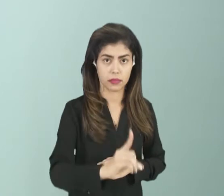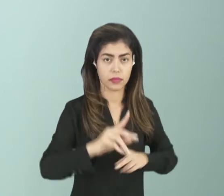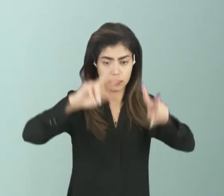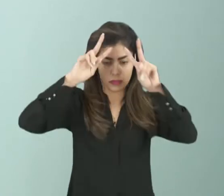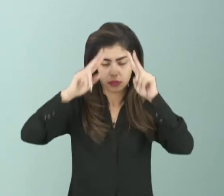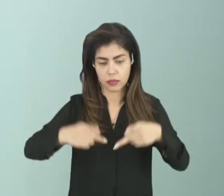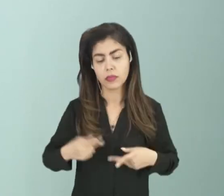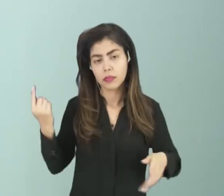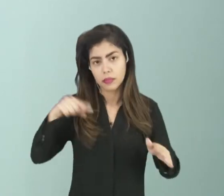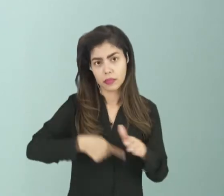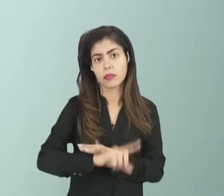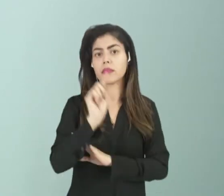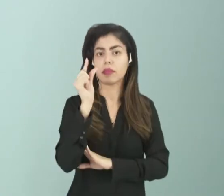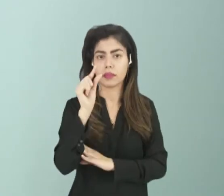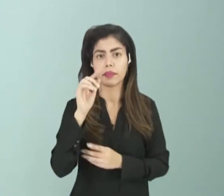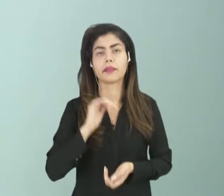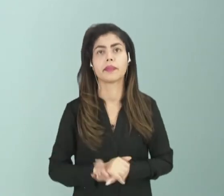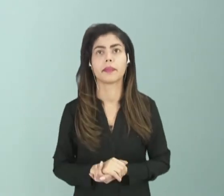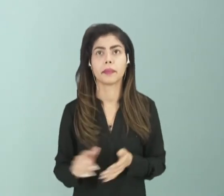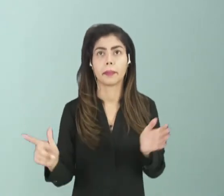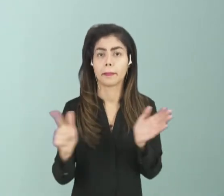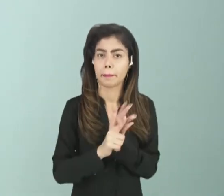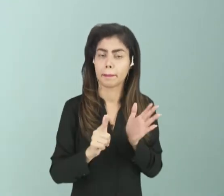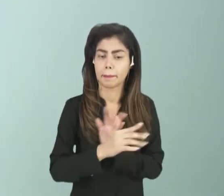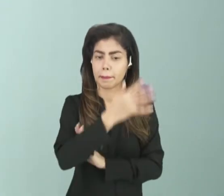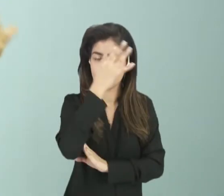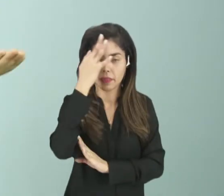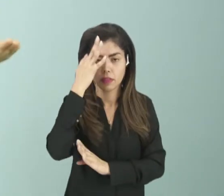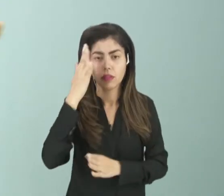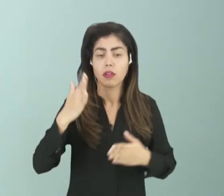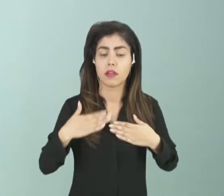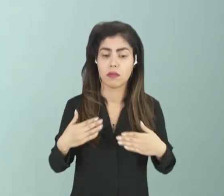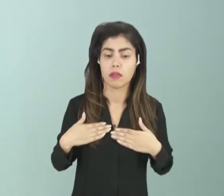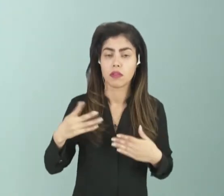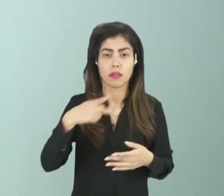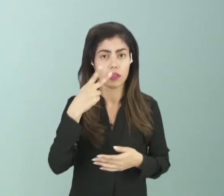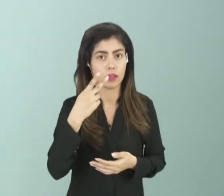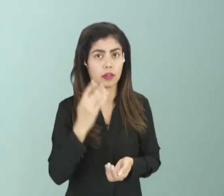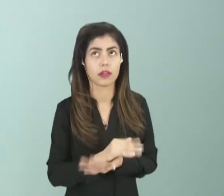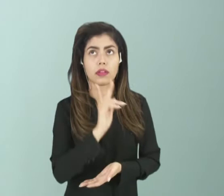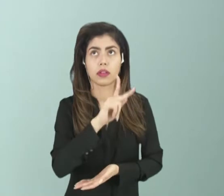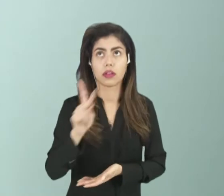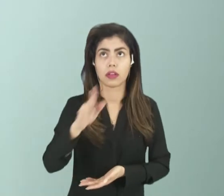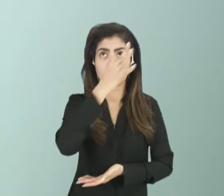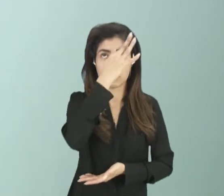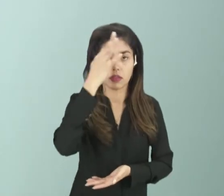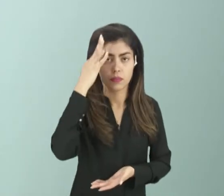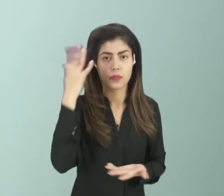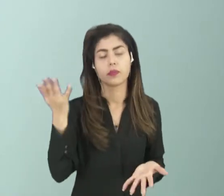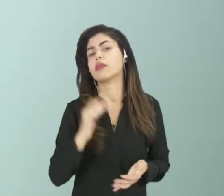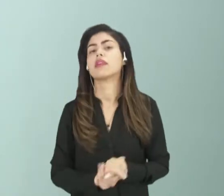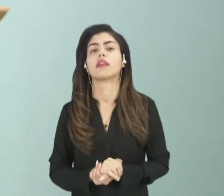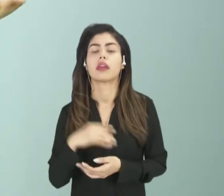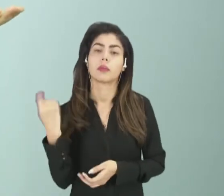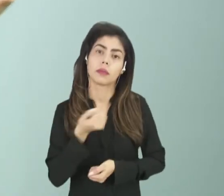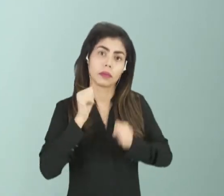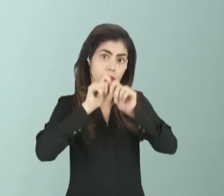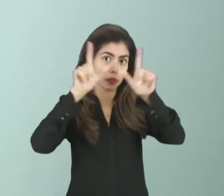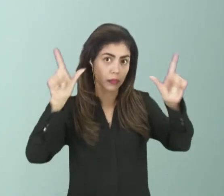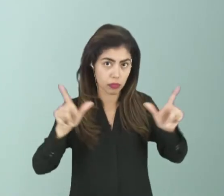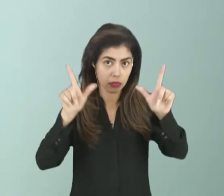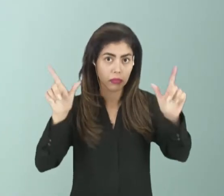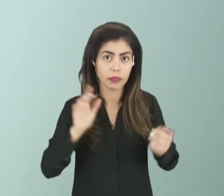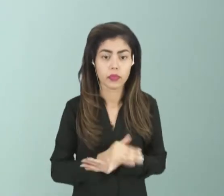onde a gente vai se aprofundar um pouco nisso. O papel da filosofia é esse, o meu lugar de fala é uma professora de filosofia. Então, a gente tem que abrir o olho para